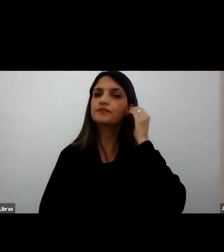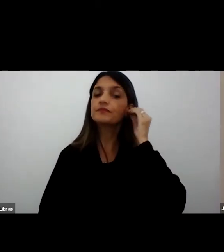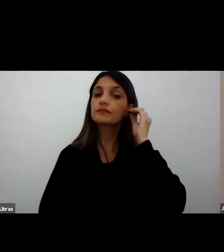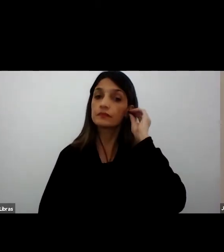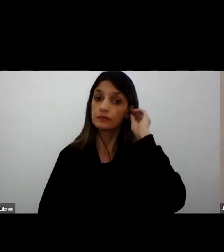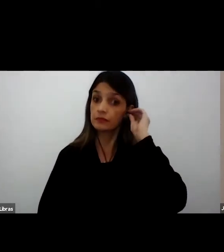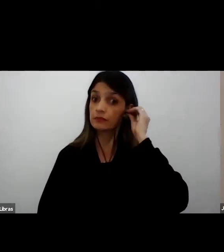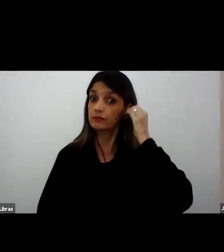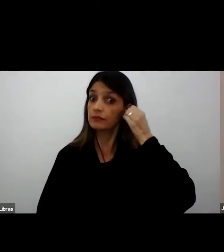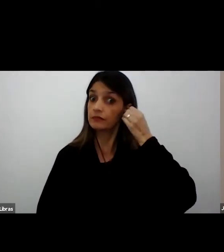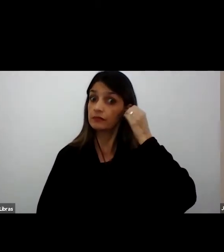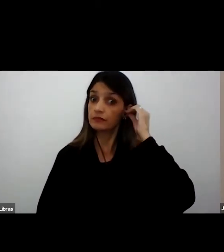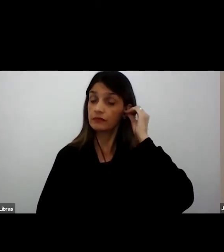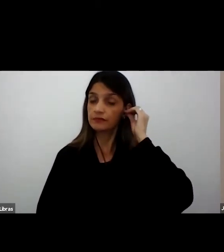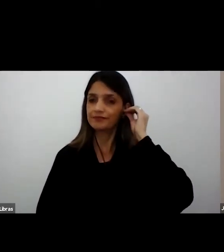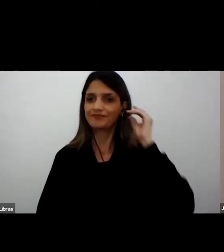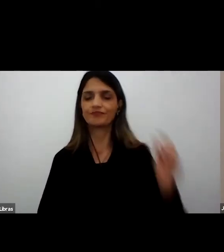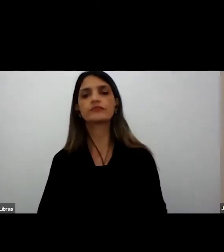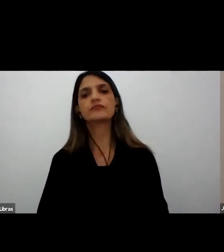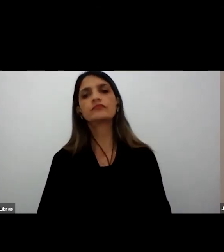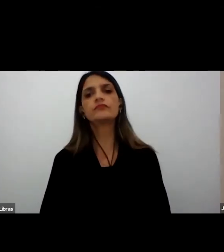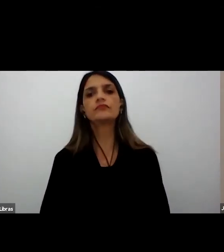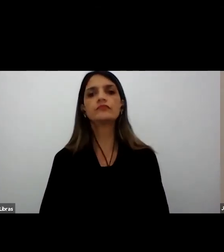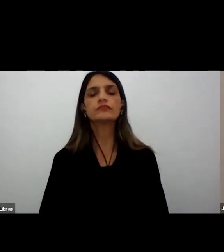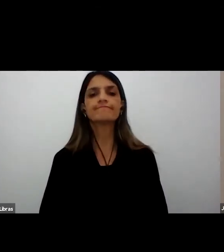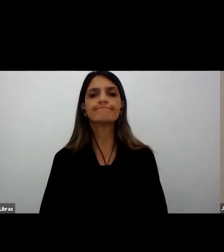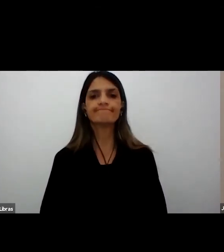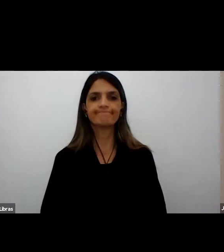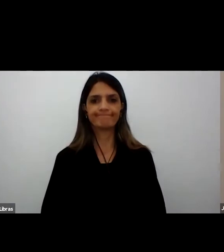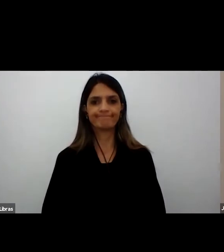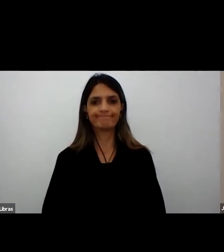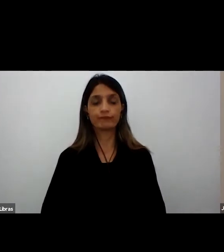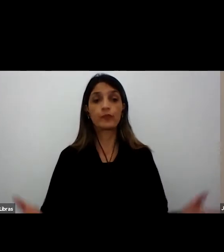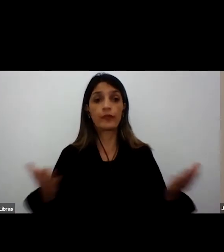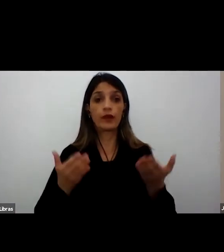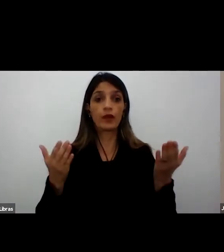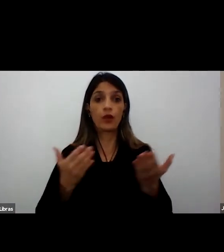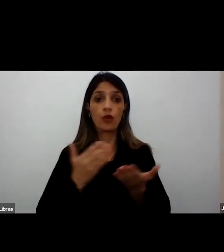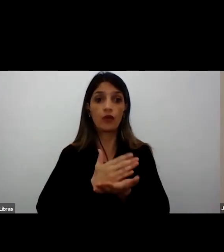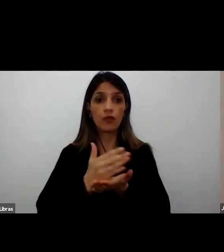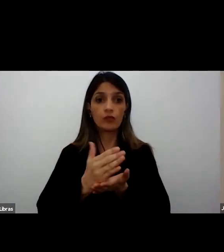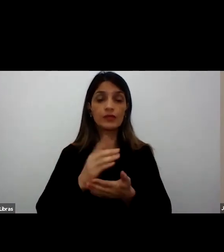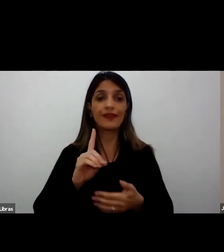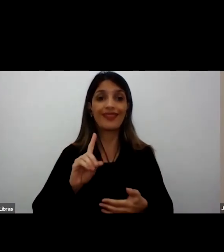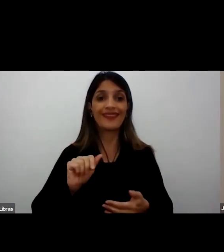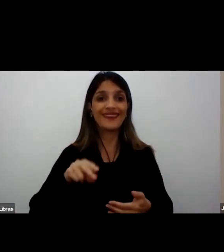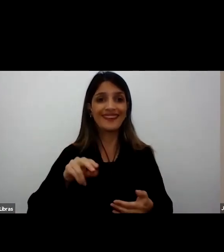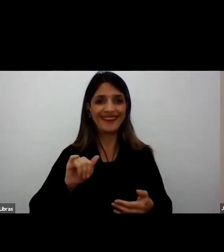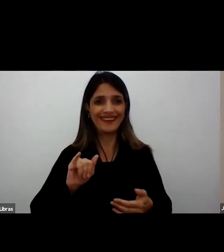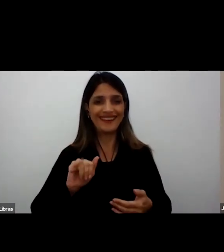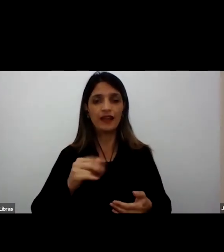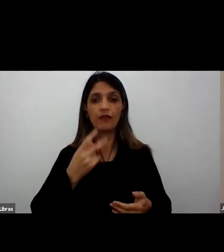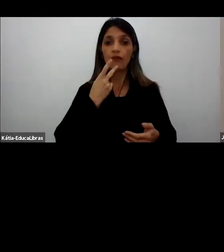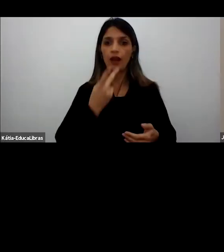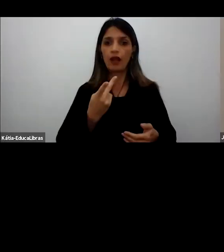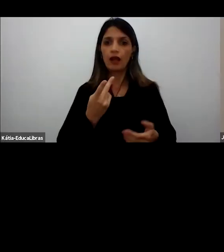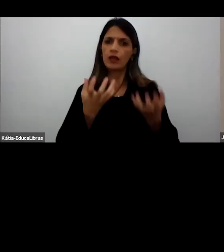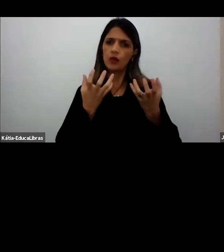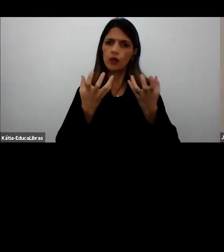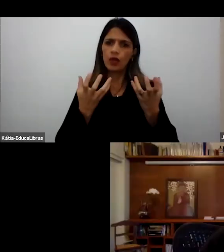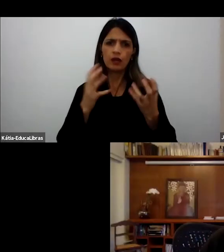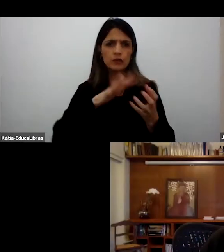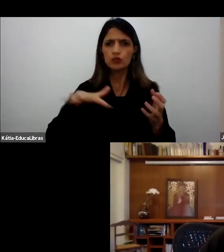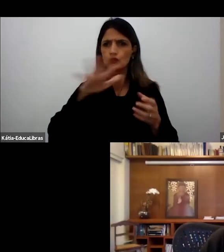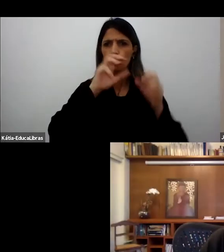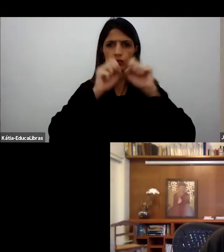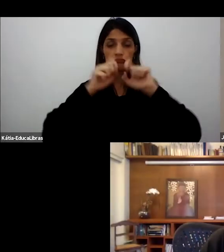E assim seguimos. Eu vou passar a palavra para a Dani. Eu queria pedir para todo mundo abrir as câmeras